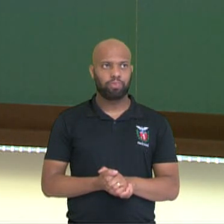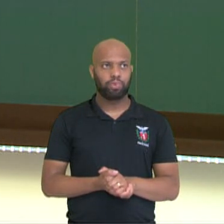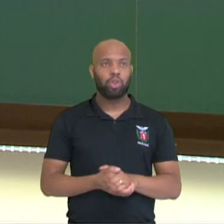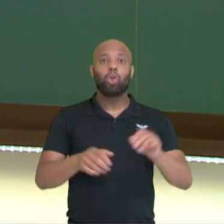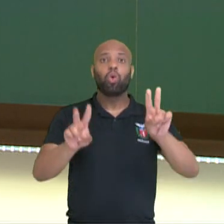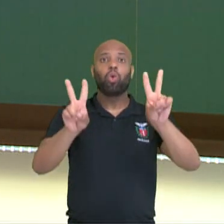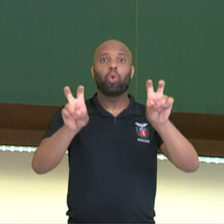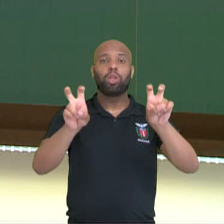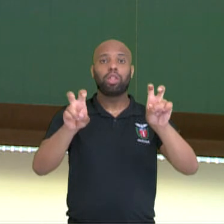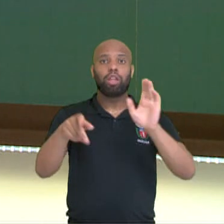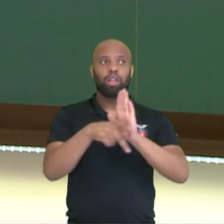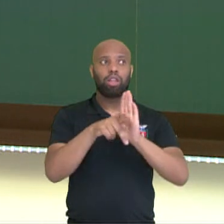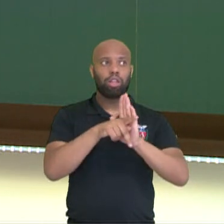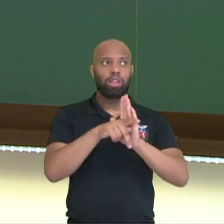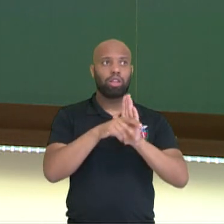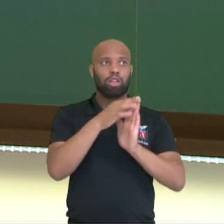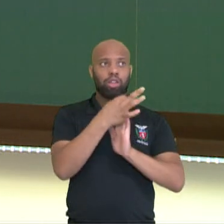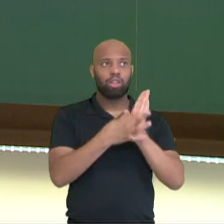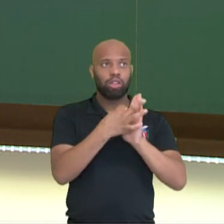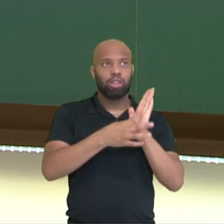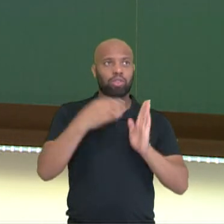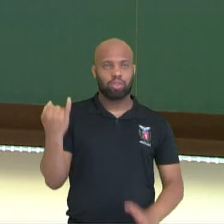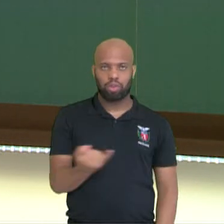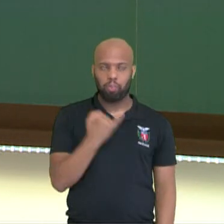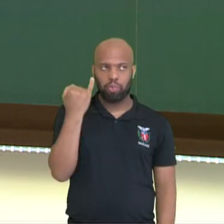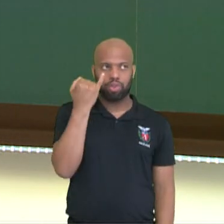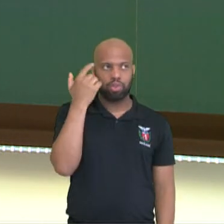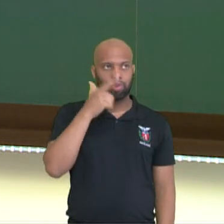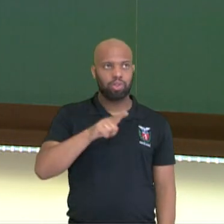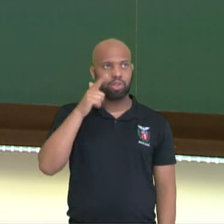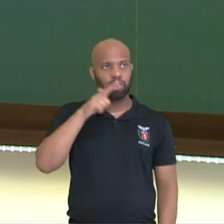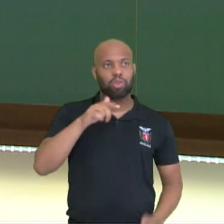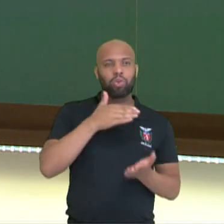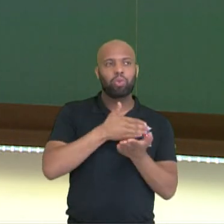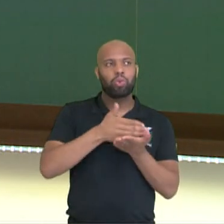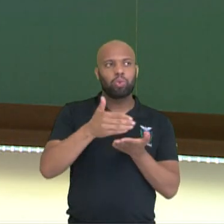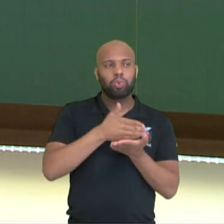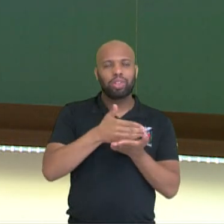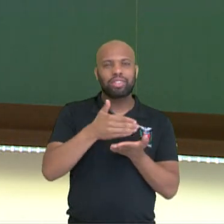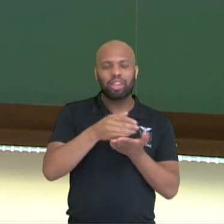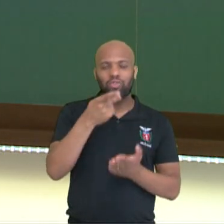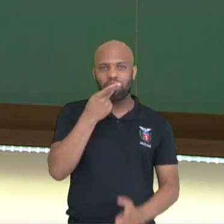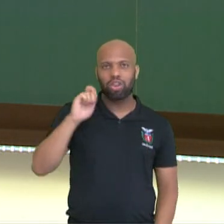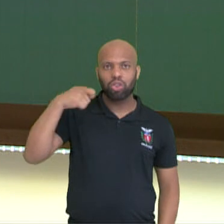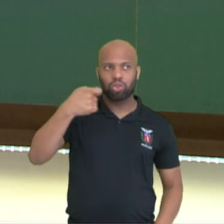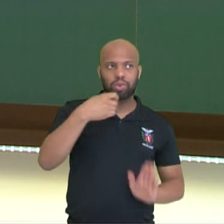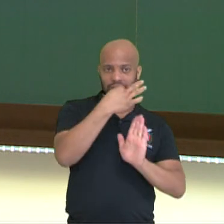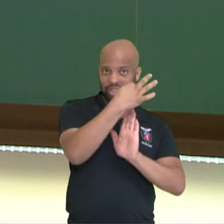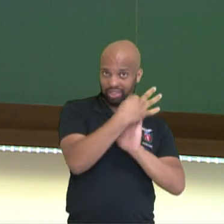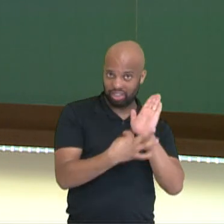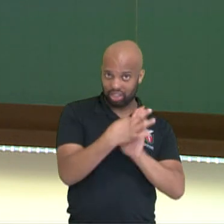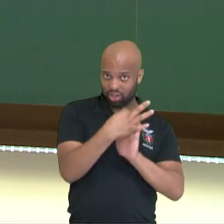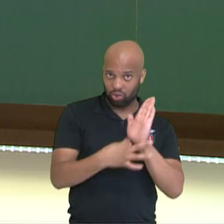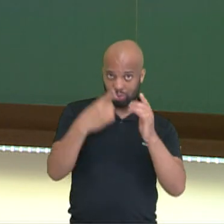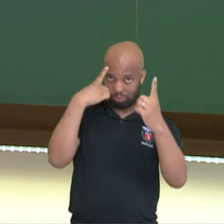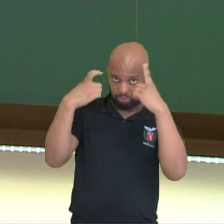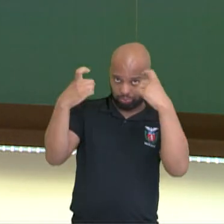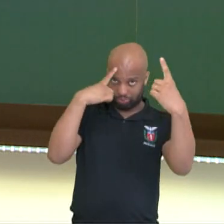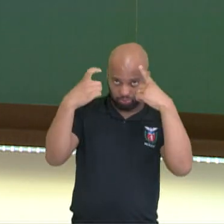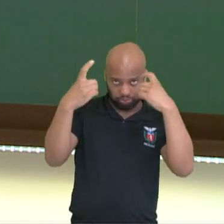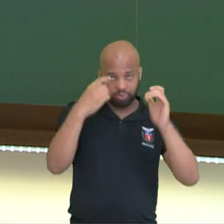junto. Pais travessos com que ele tem e precisam ser controlados.